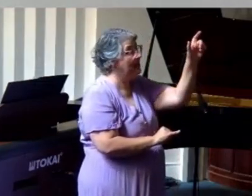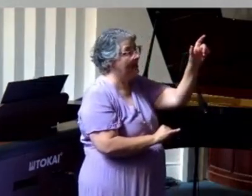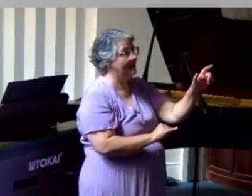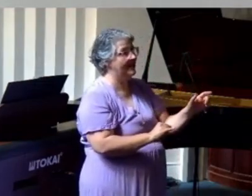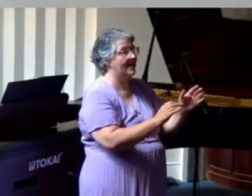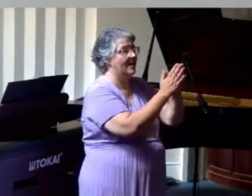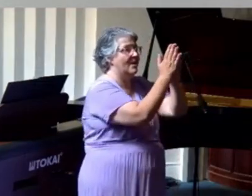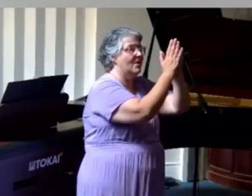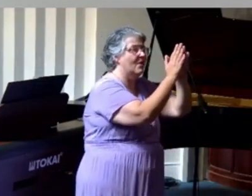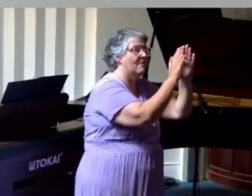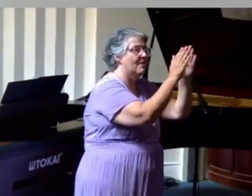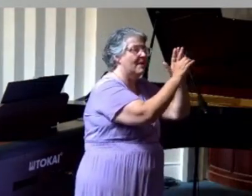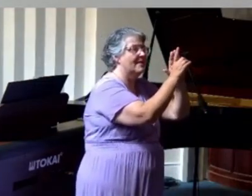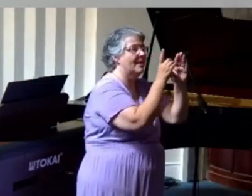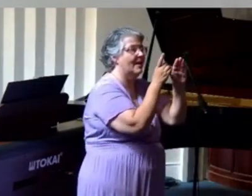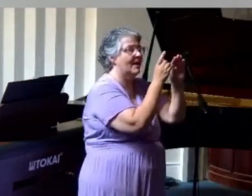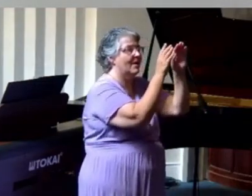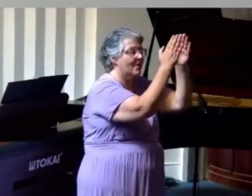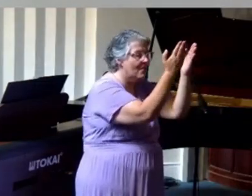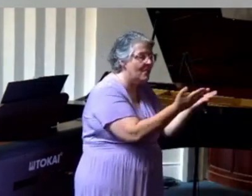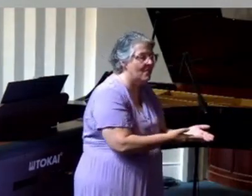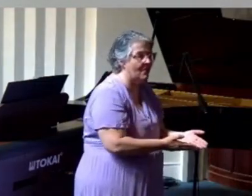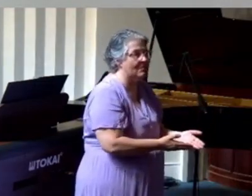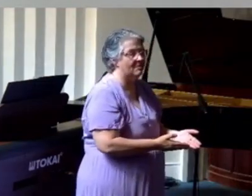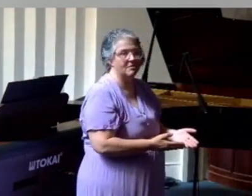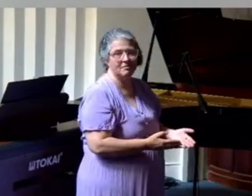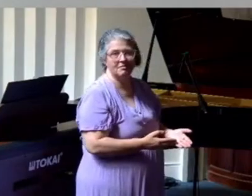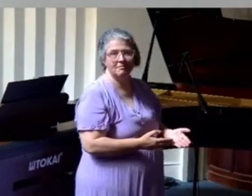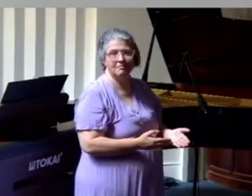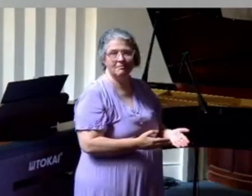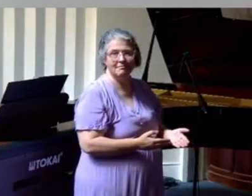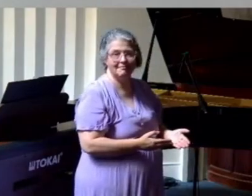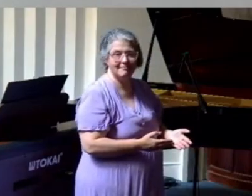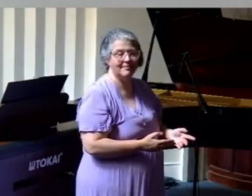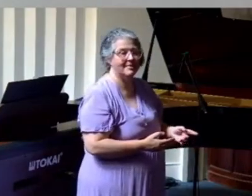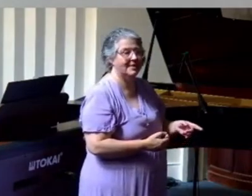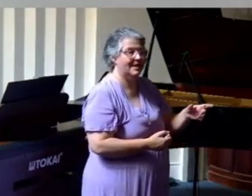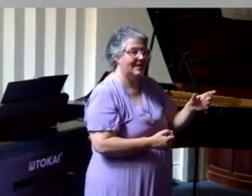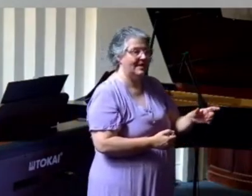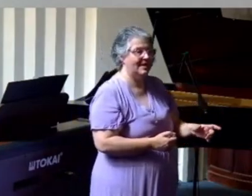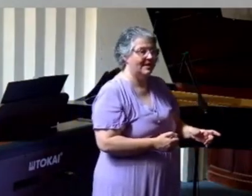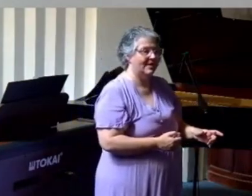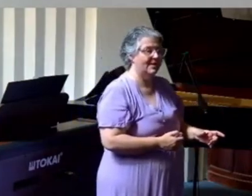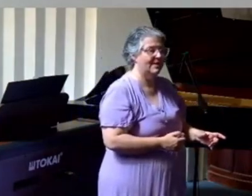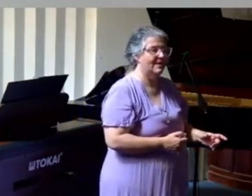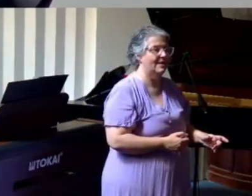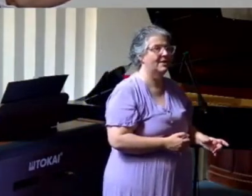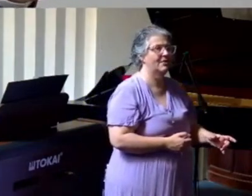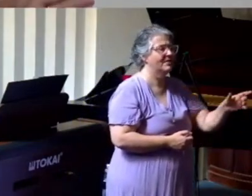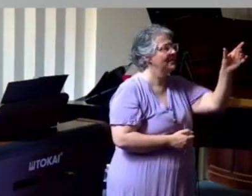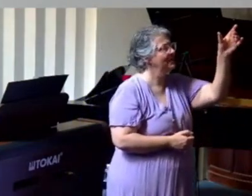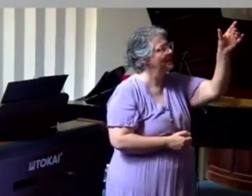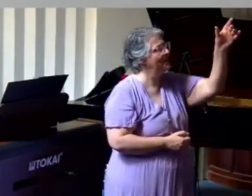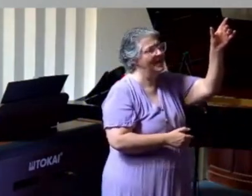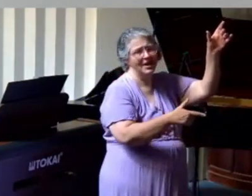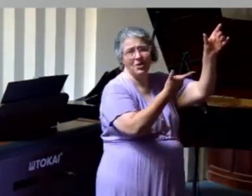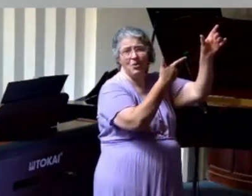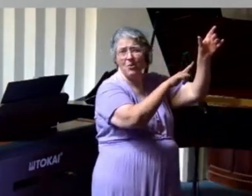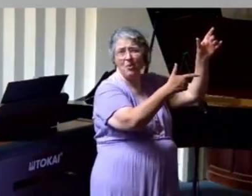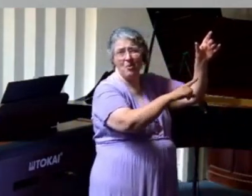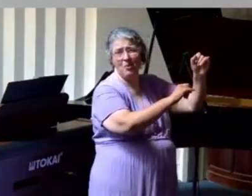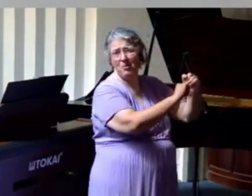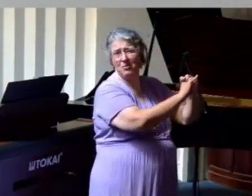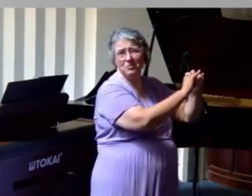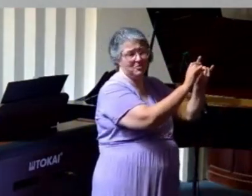céus, Deus da terra, único Deus. Os altos eram levantados para que houvesse adoração a outros deuses